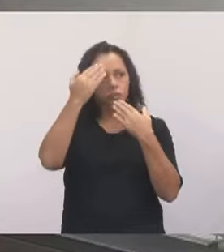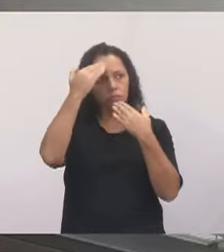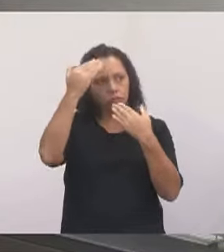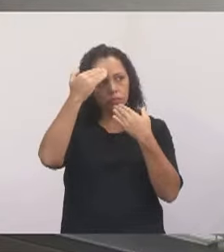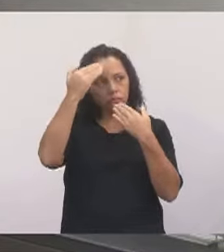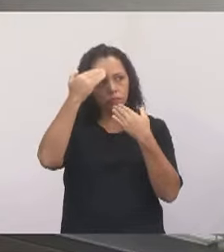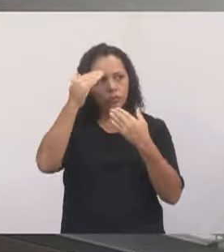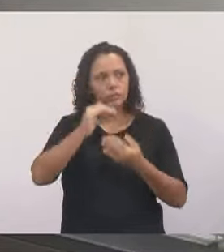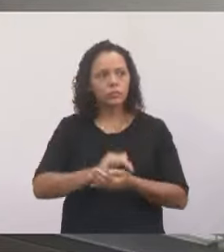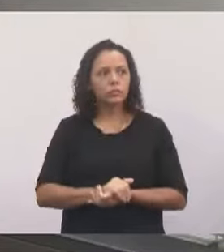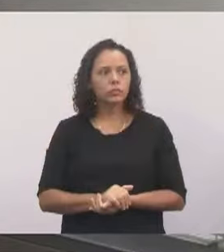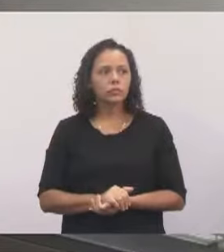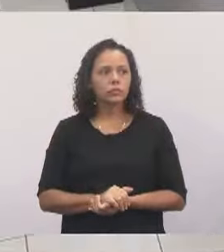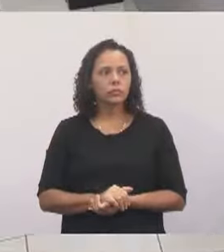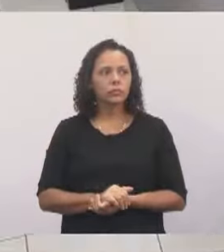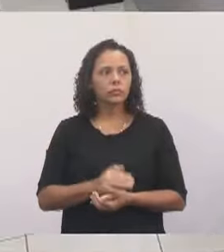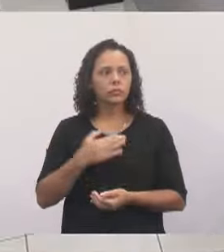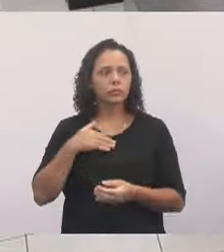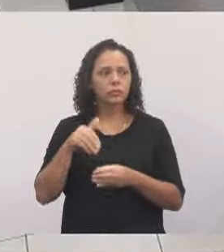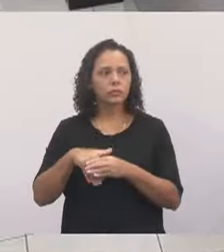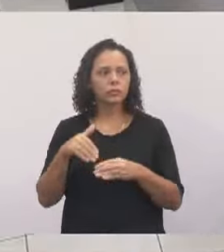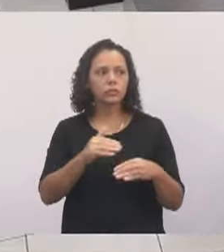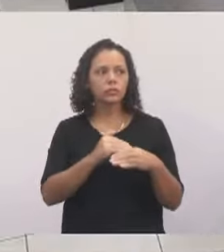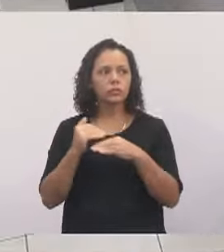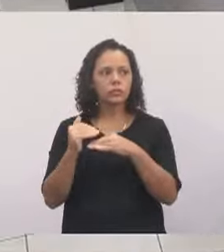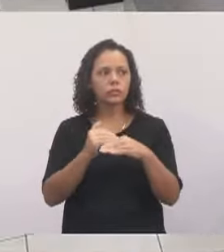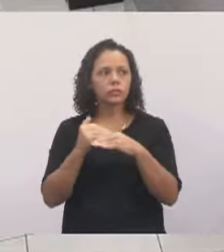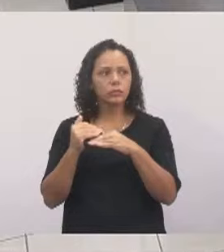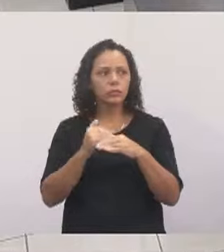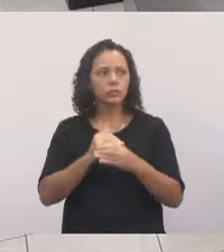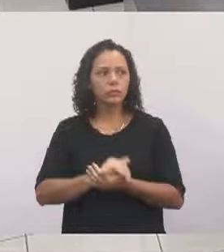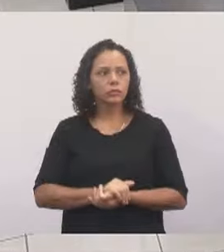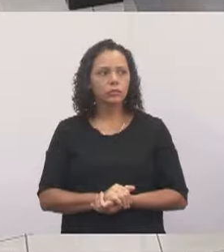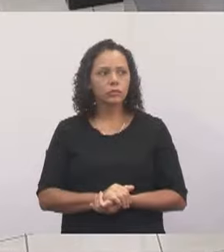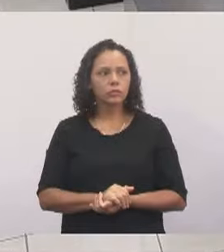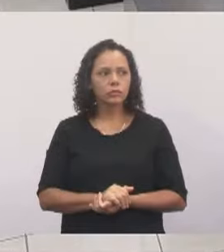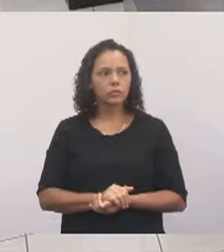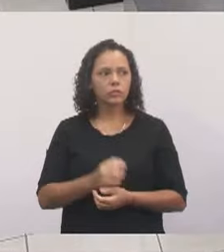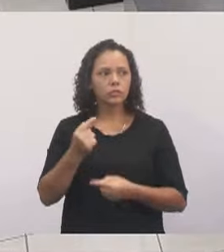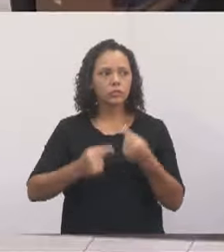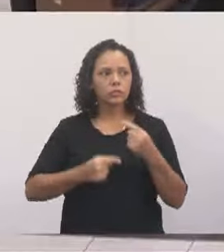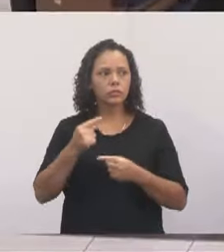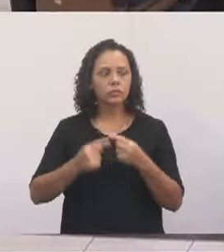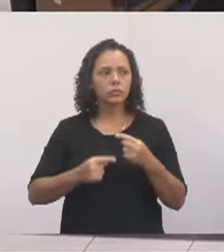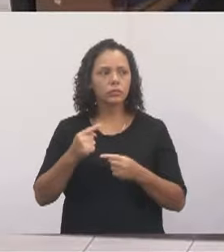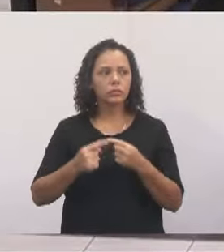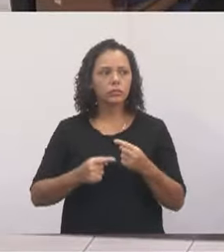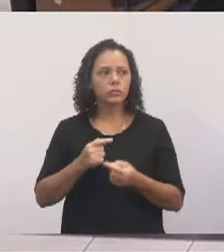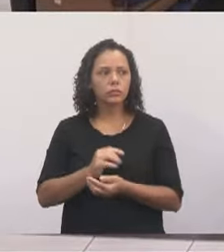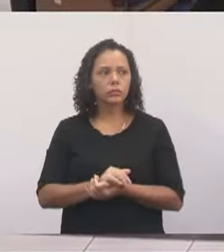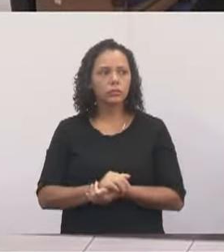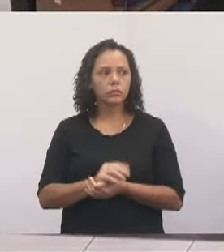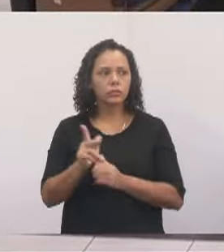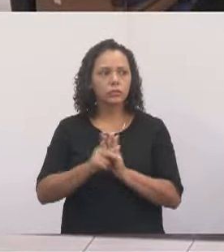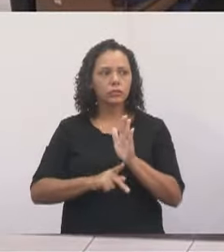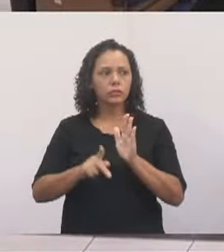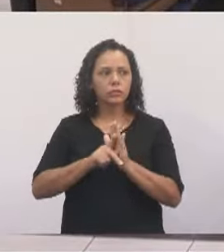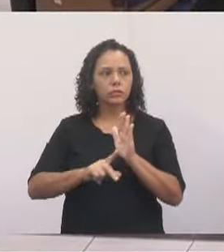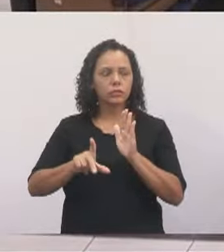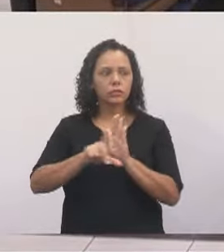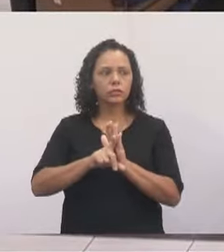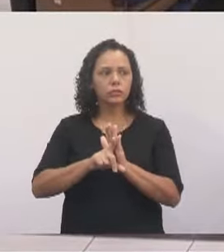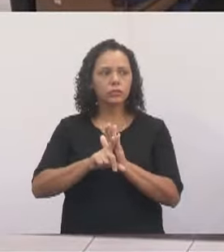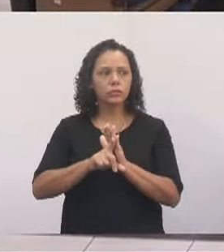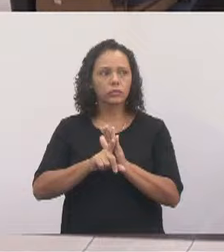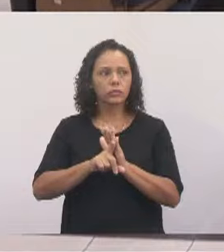obrigado. Meu voto é favorável. Discussão única do projeto de lei do Legislativo número 18 de